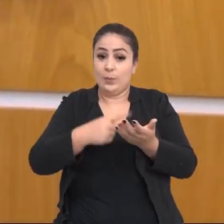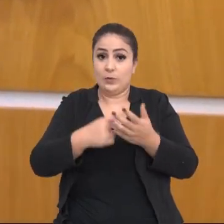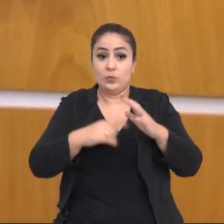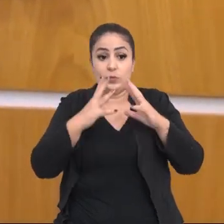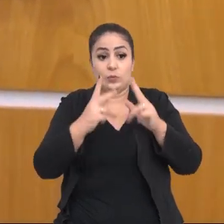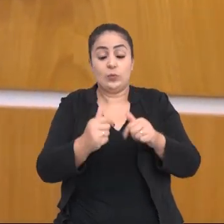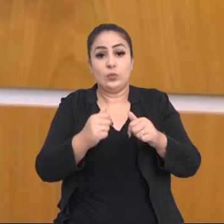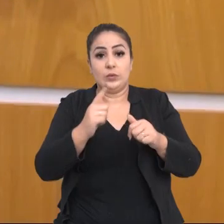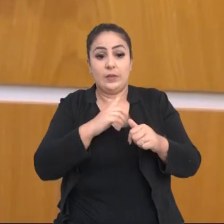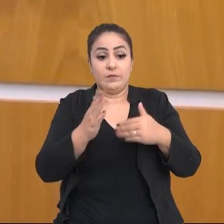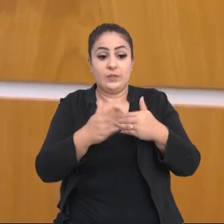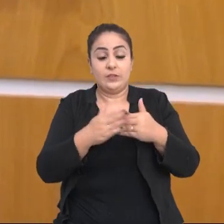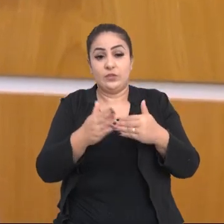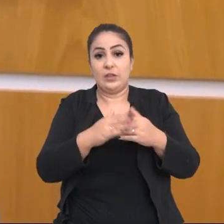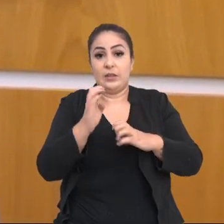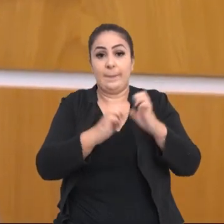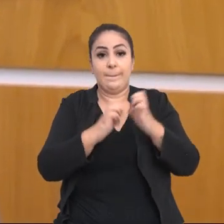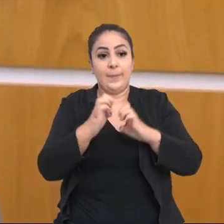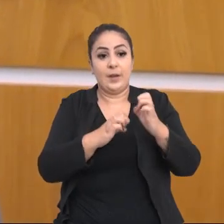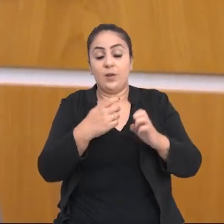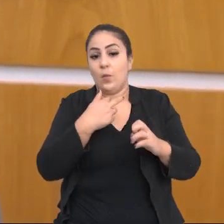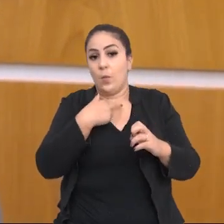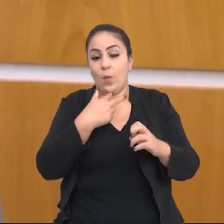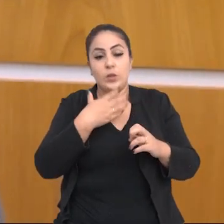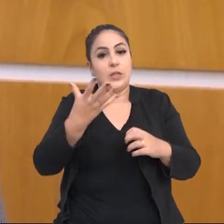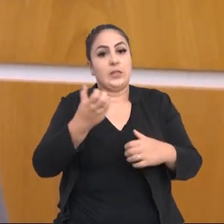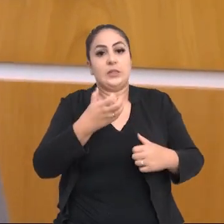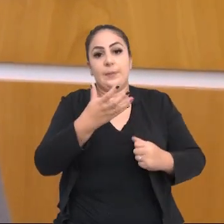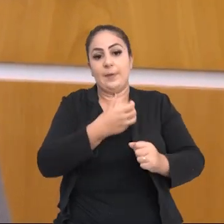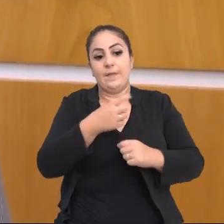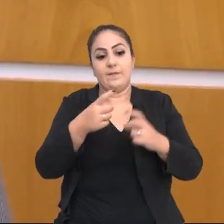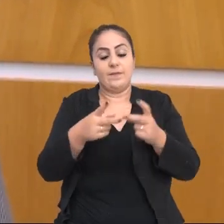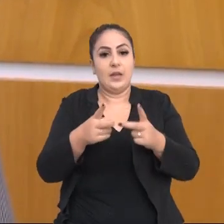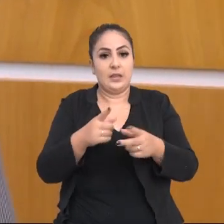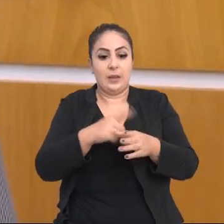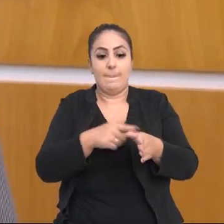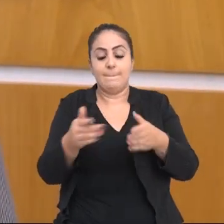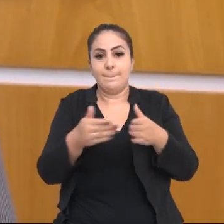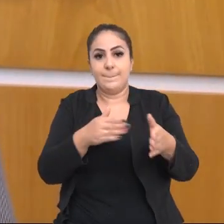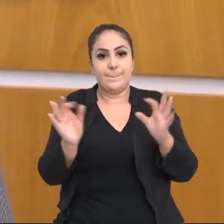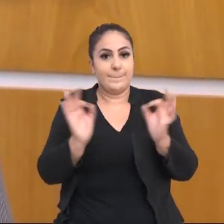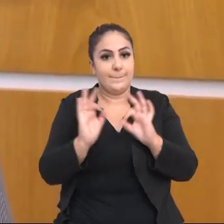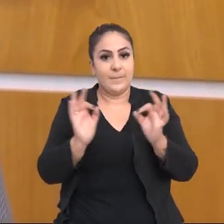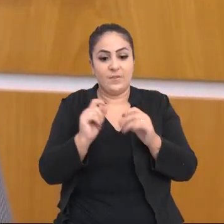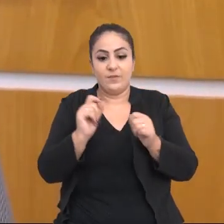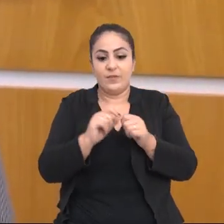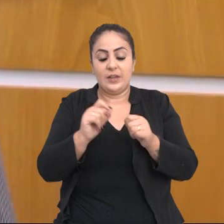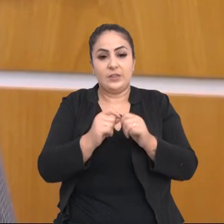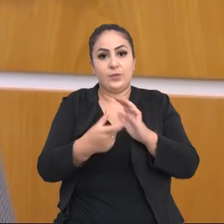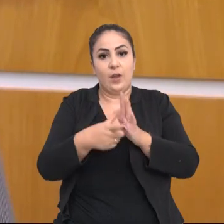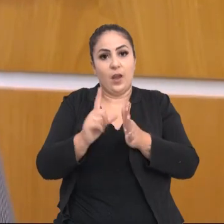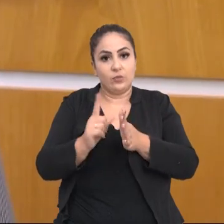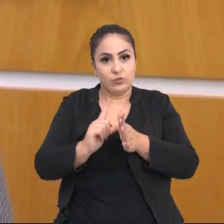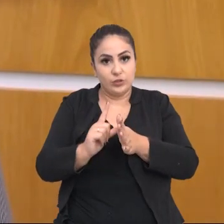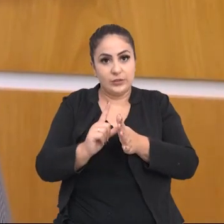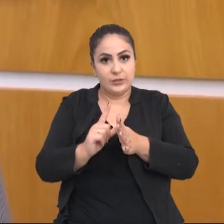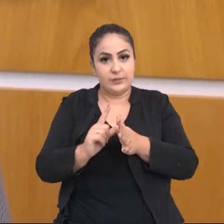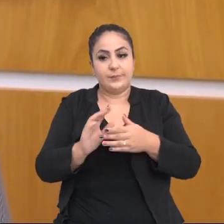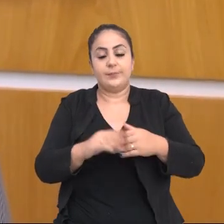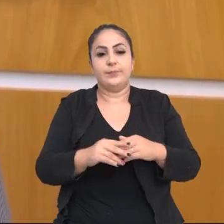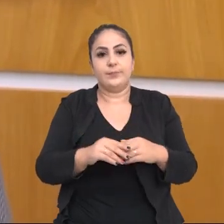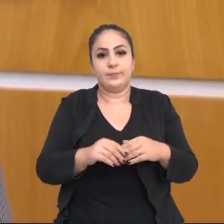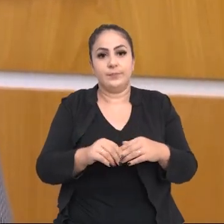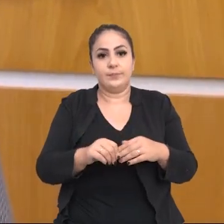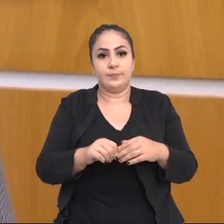que, estando fechadas as empresas, não podem nem receber as vendas a prazo realizadas anteriormente